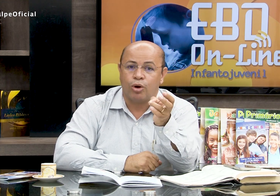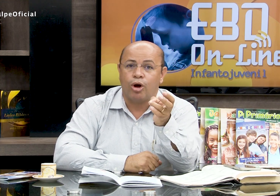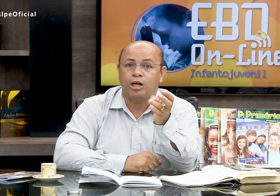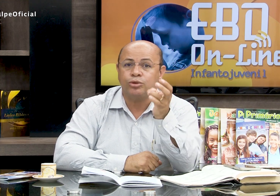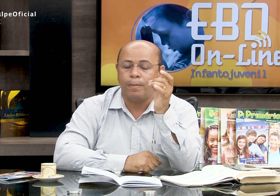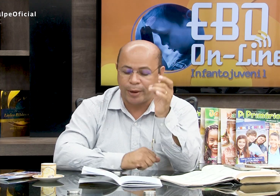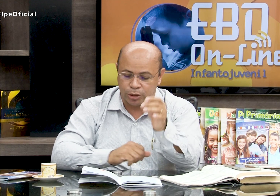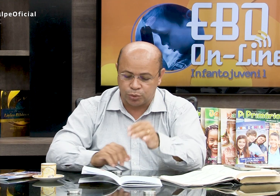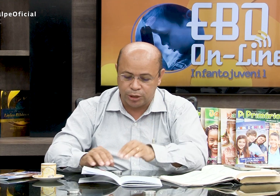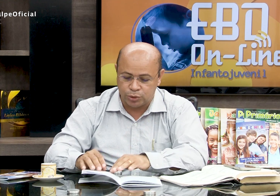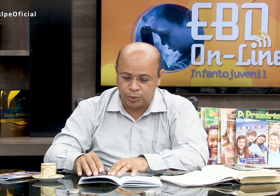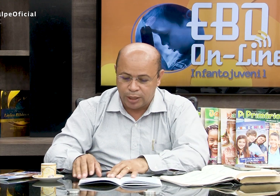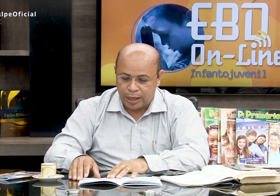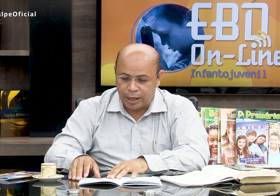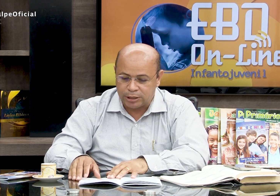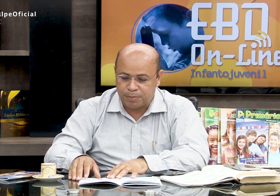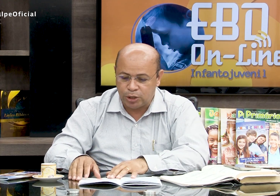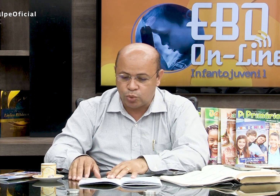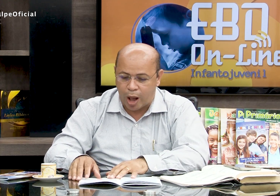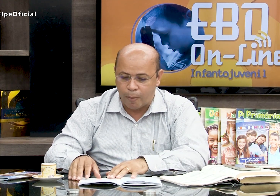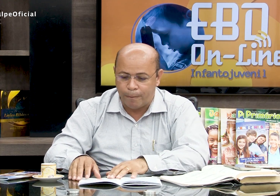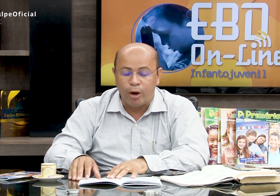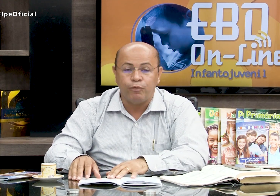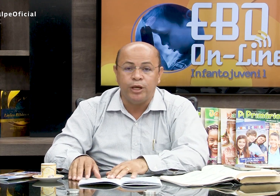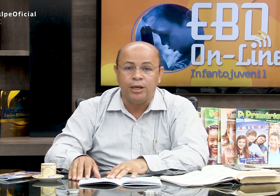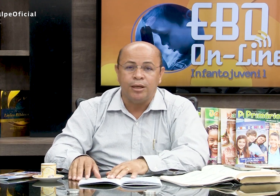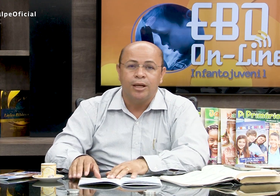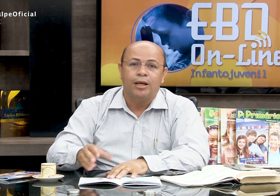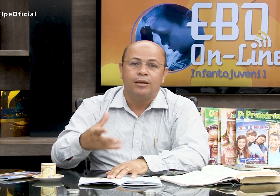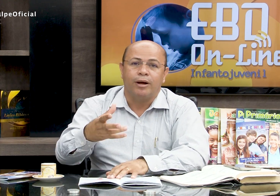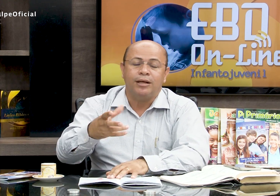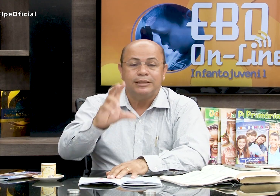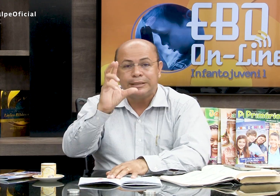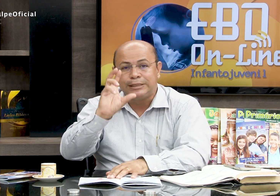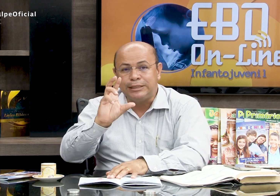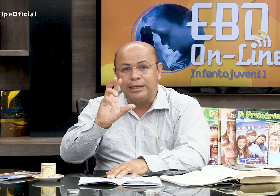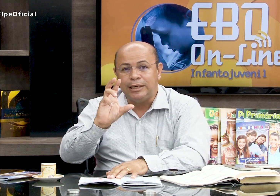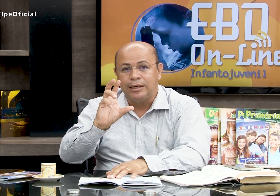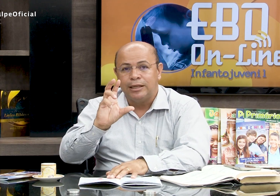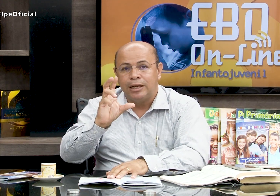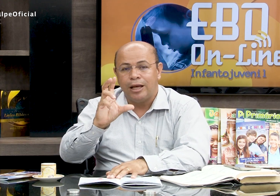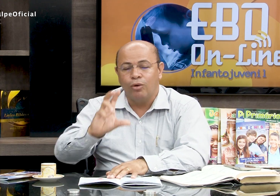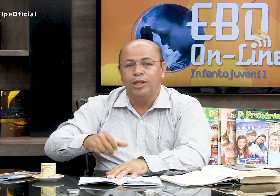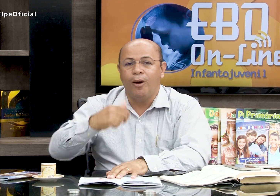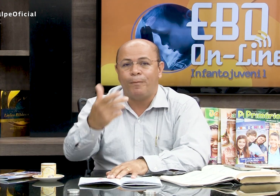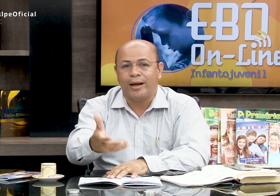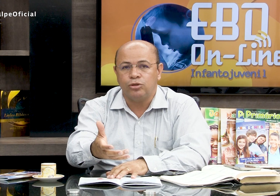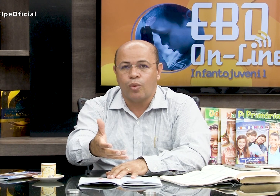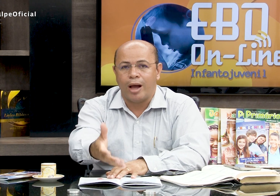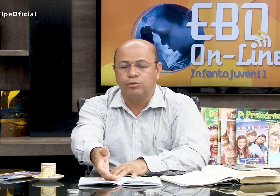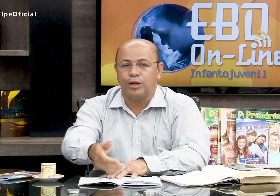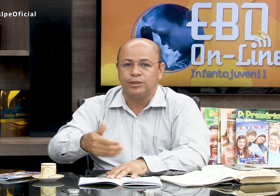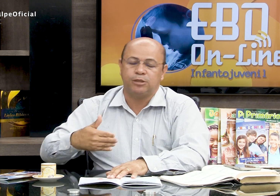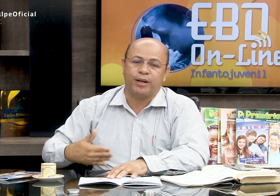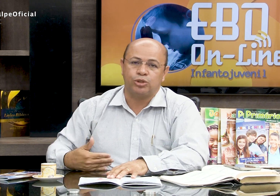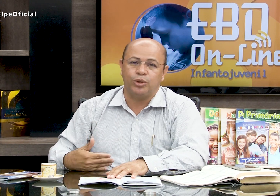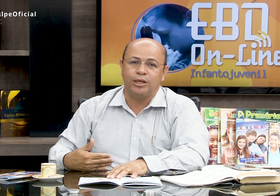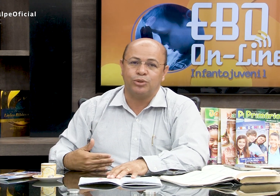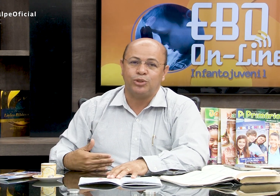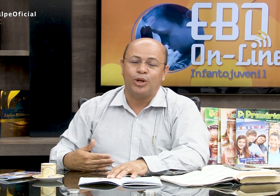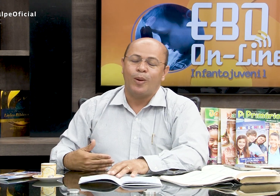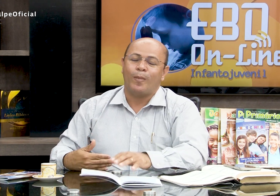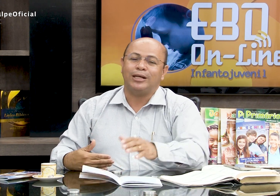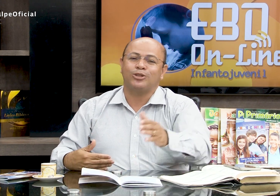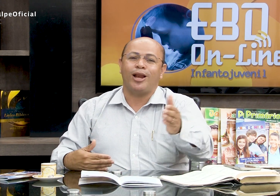psicológico e prejuízo espiritual por fim se eu não perdoar eu tenho esses